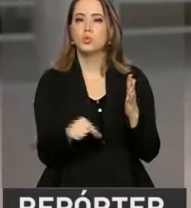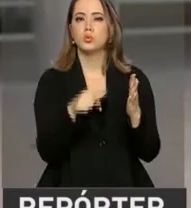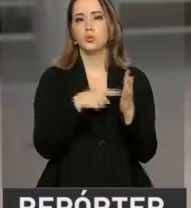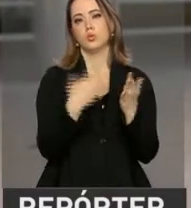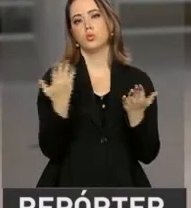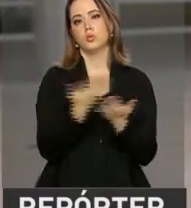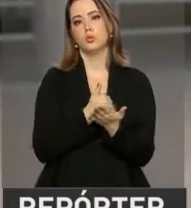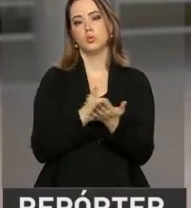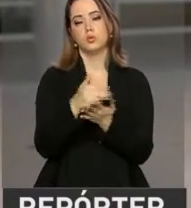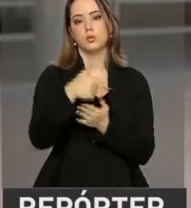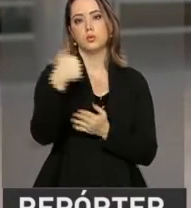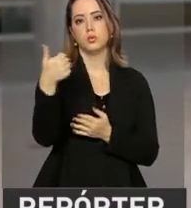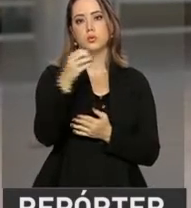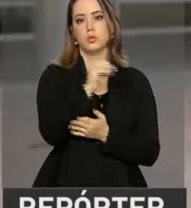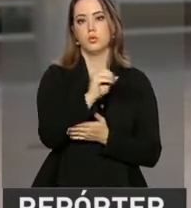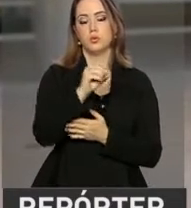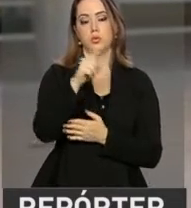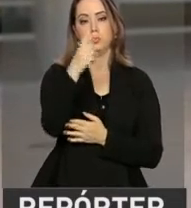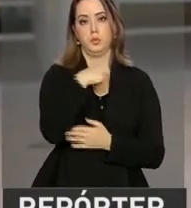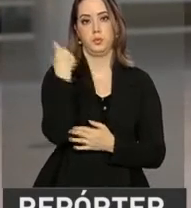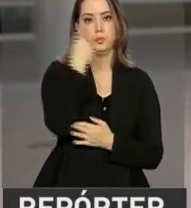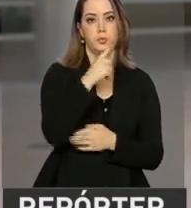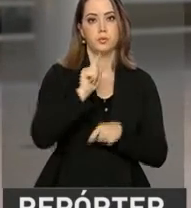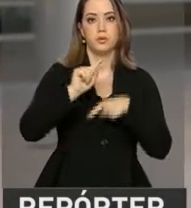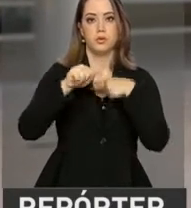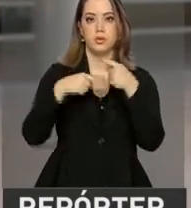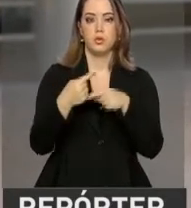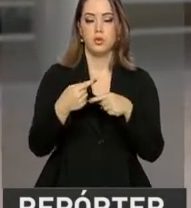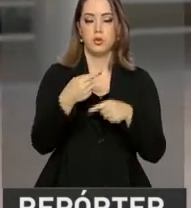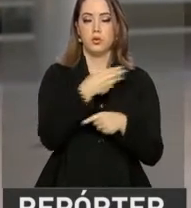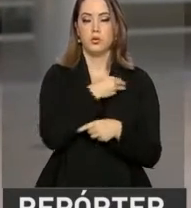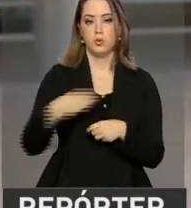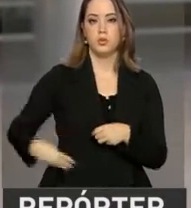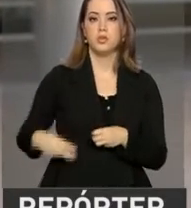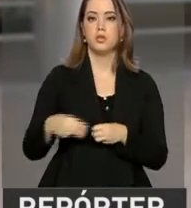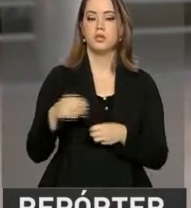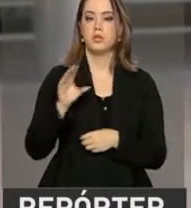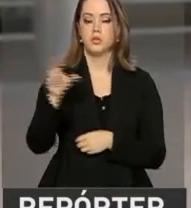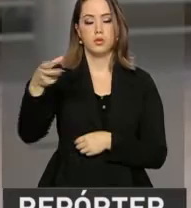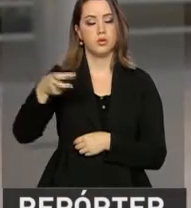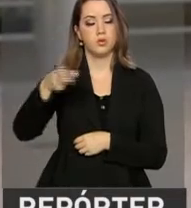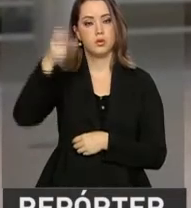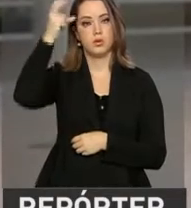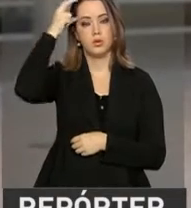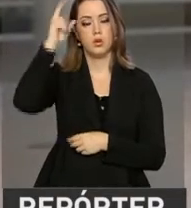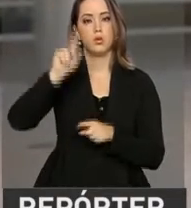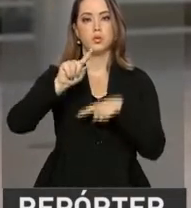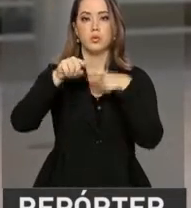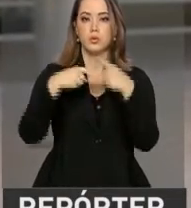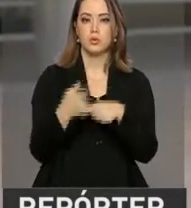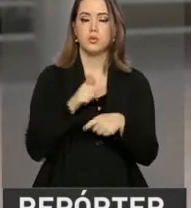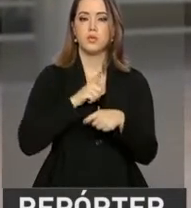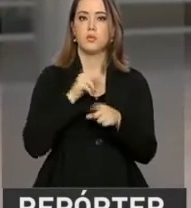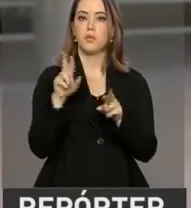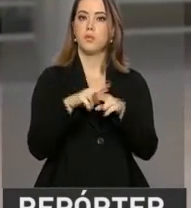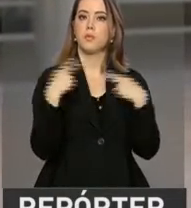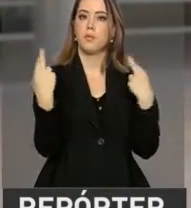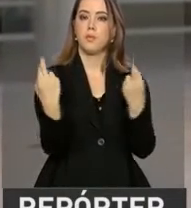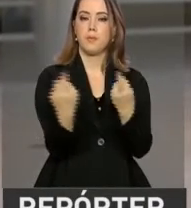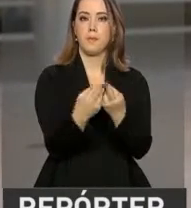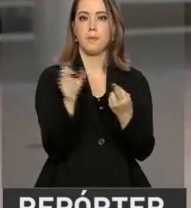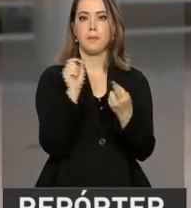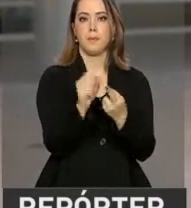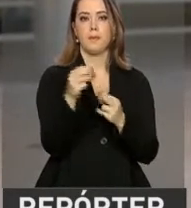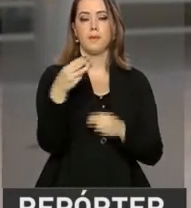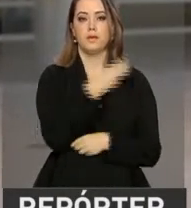a pouco, às 10 horas. Ele se reúne com o ministro da Cultura, Marcelo Caleiro. E às 11h15, ele tem um encontro com o ministro